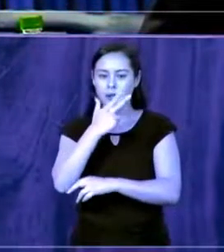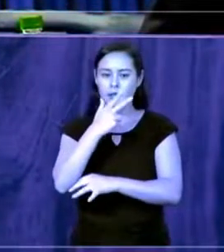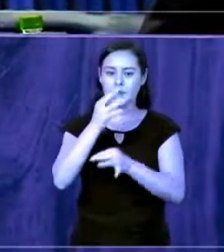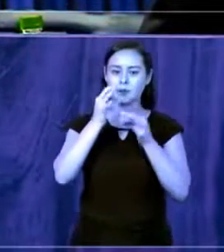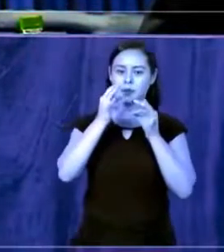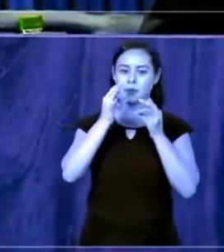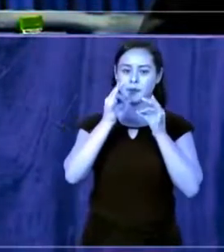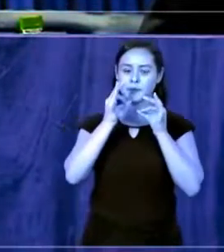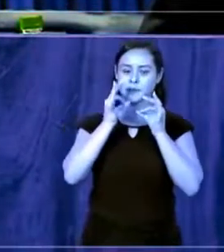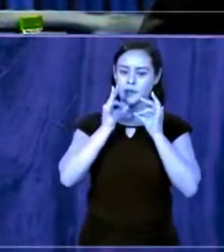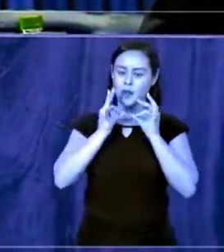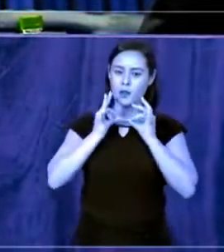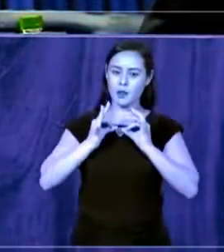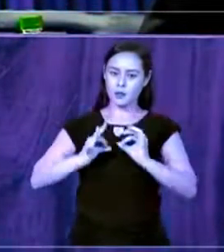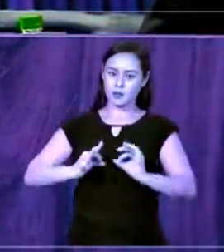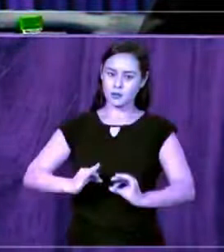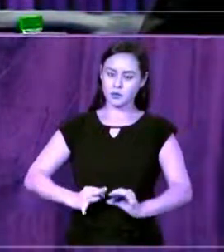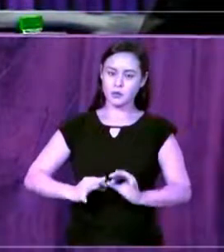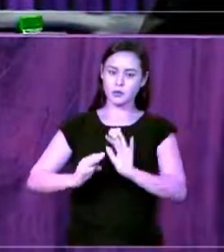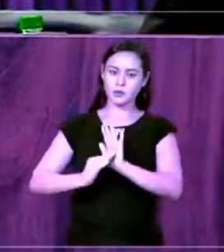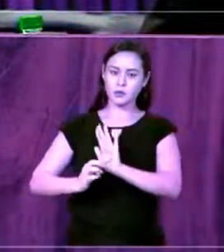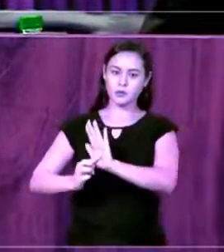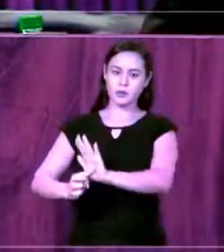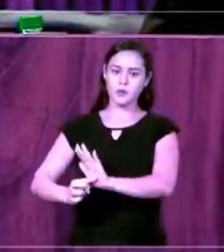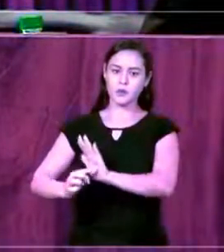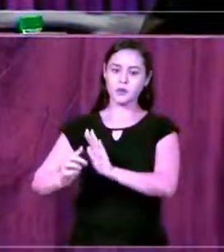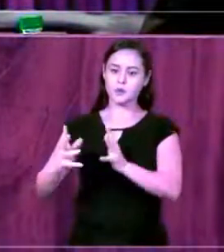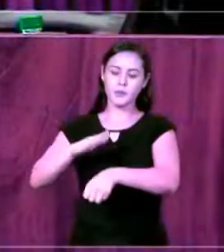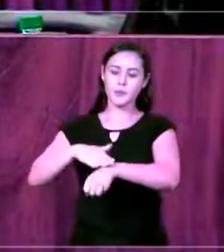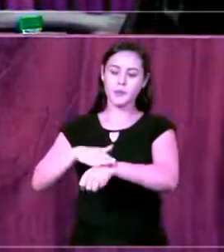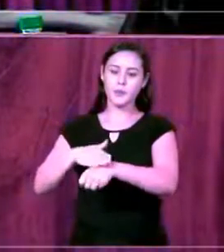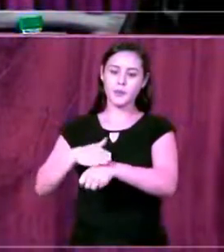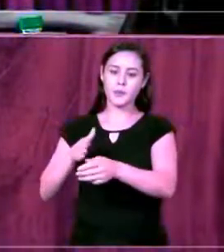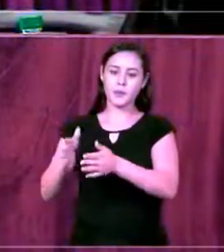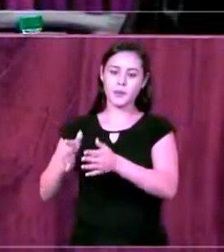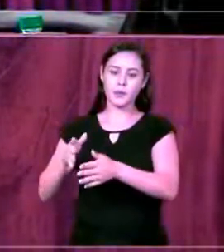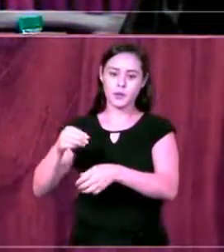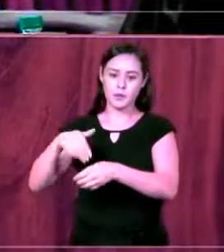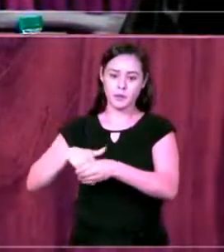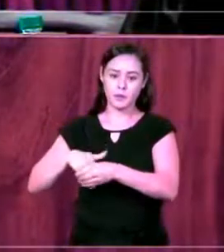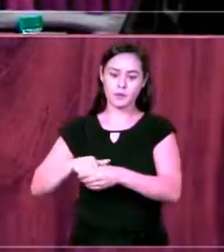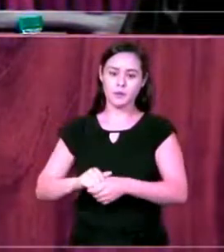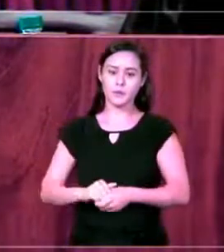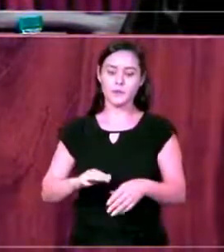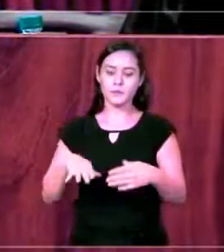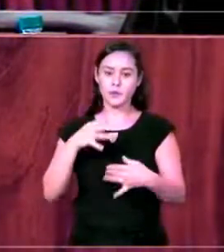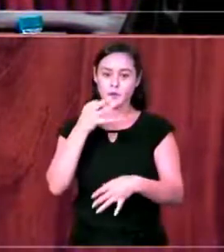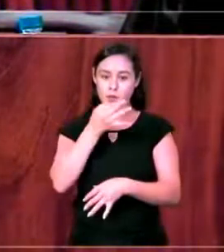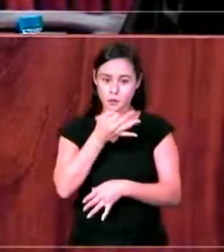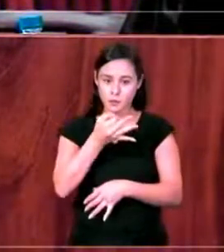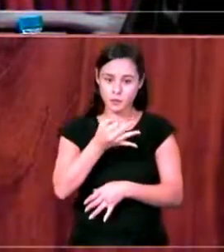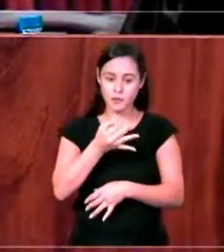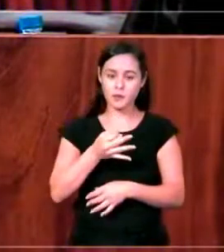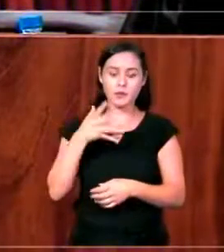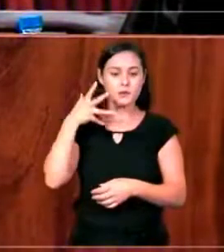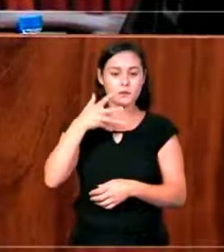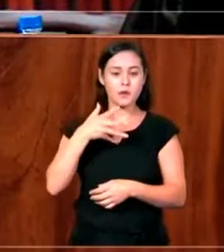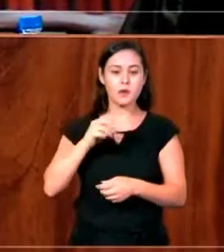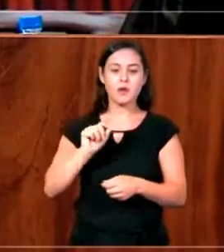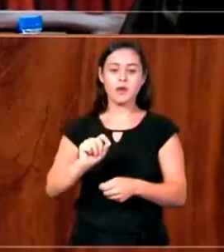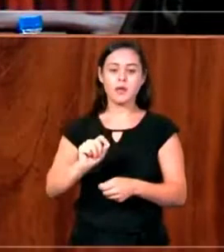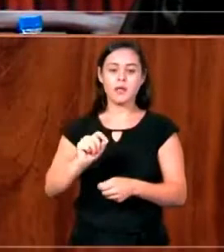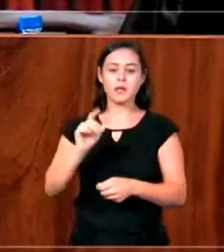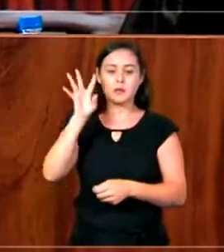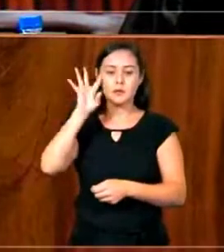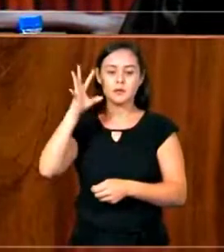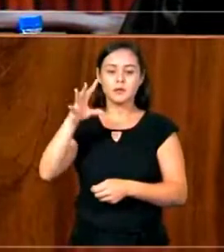que favorece o ganho de prestígio nas redes. Diante desses argumentos, é pertinente determinar que